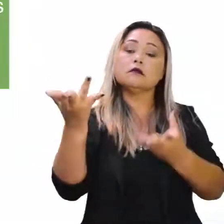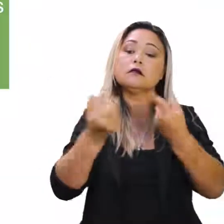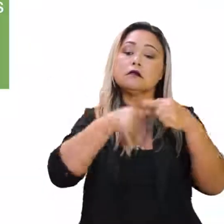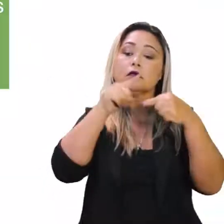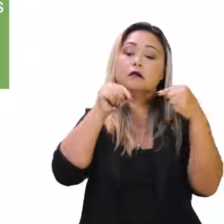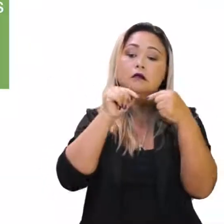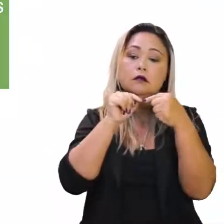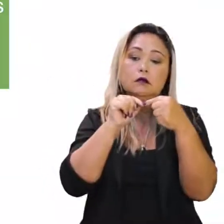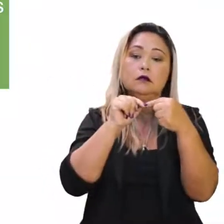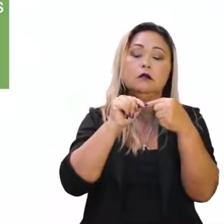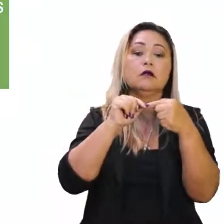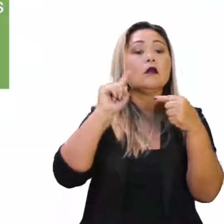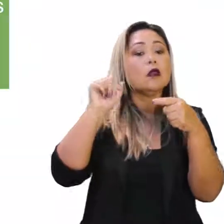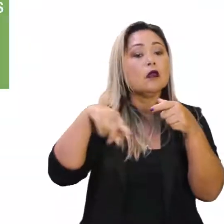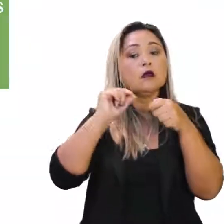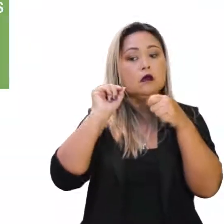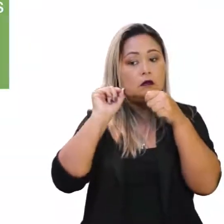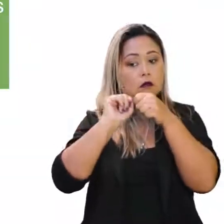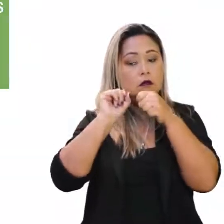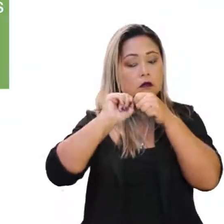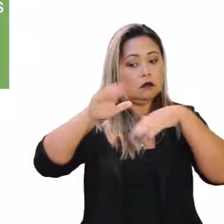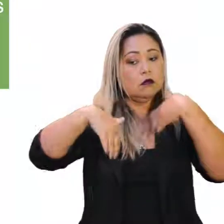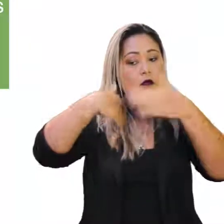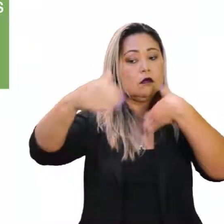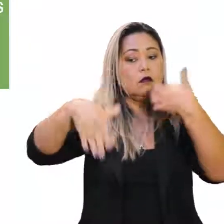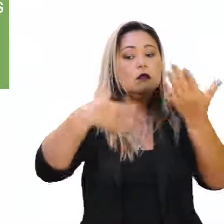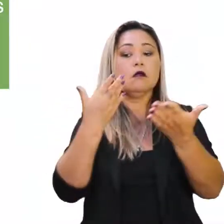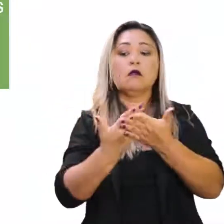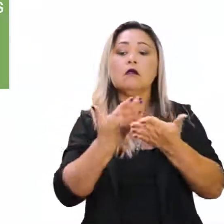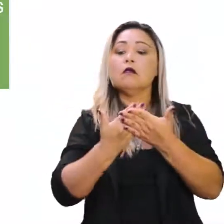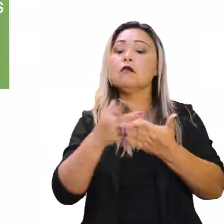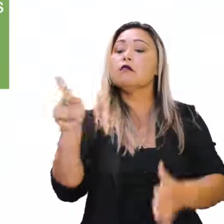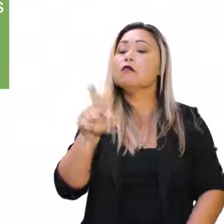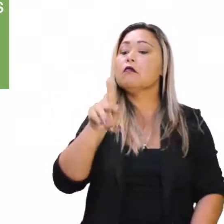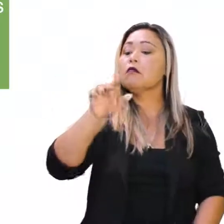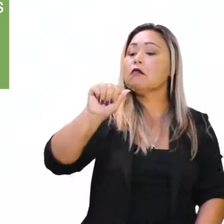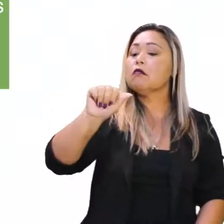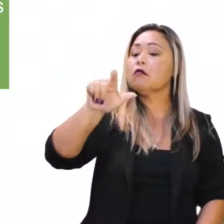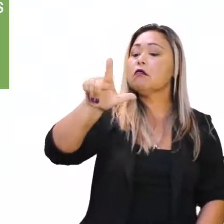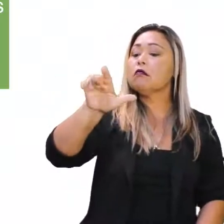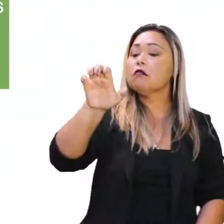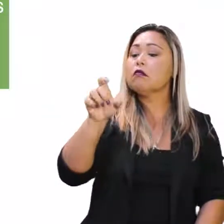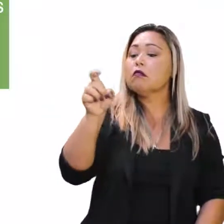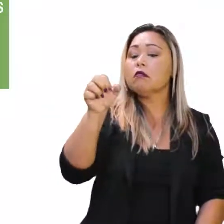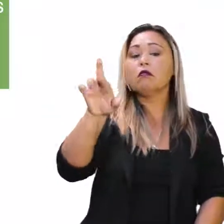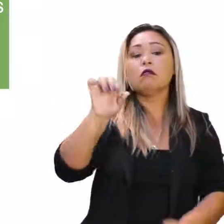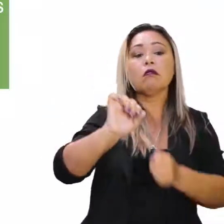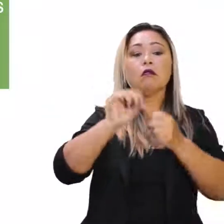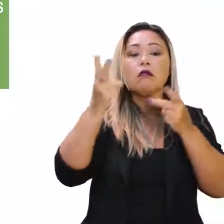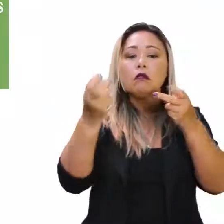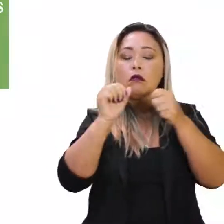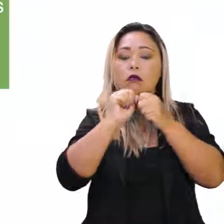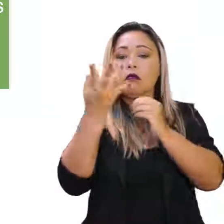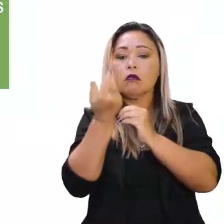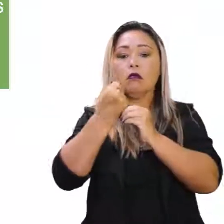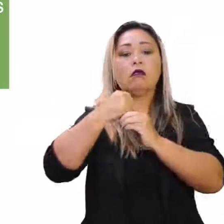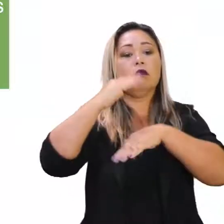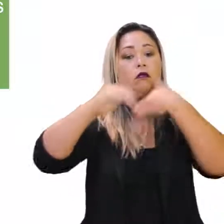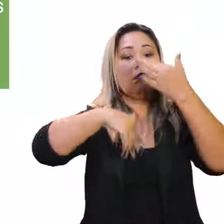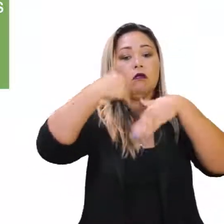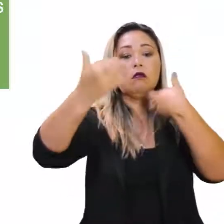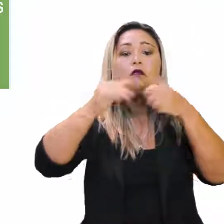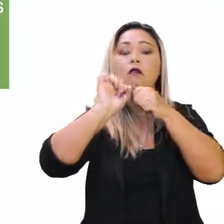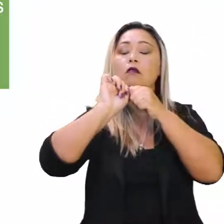habilidades que vocês irão desenvolver durante esta aula, professor Alexandre? Pois é, perceber que a arte contribui para o desenvolvimento